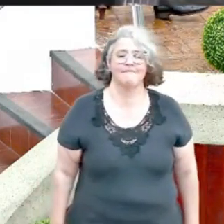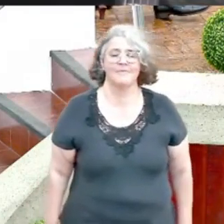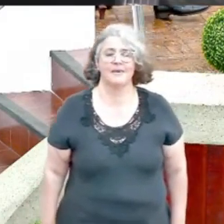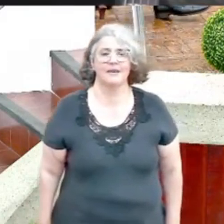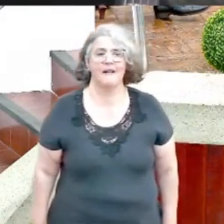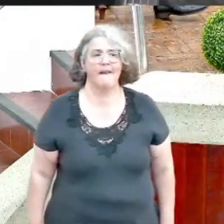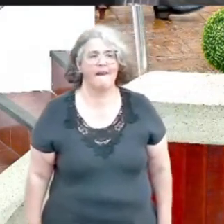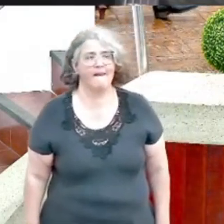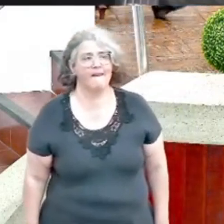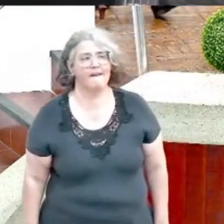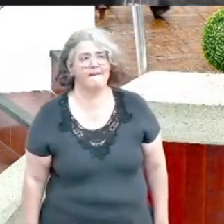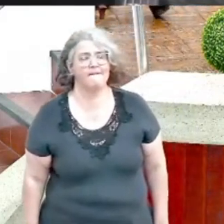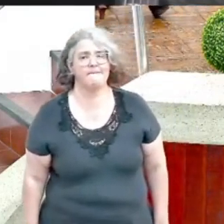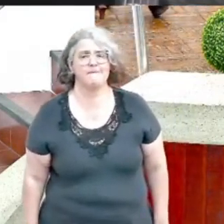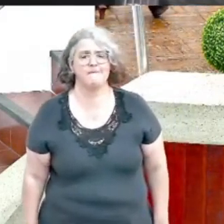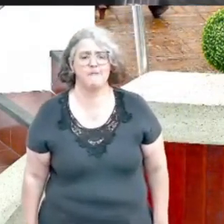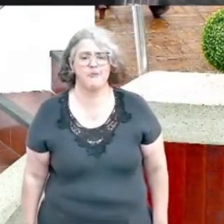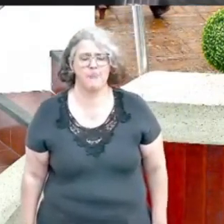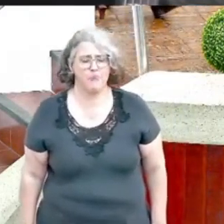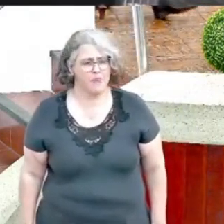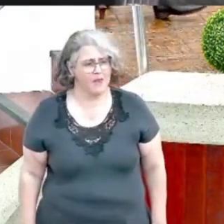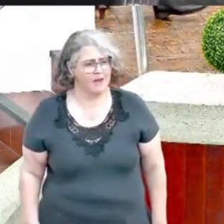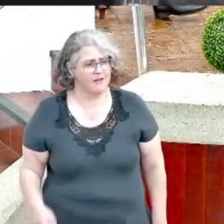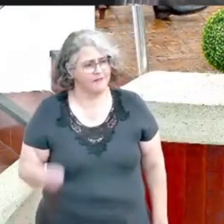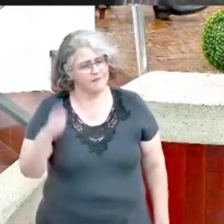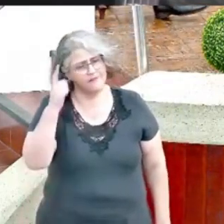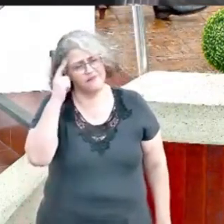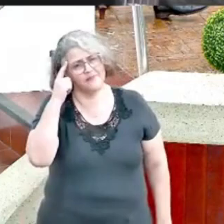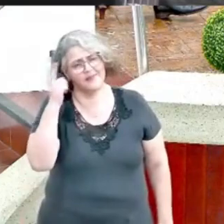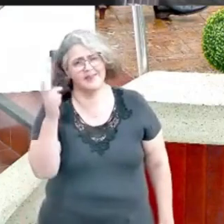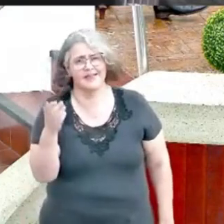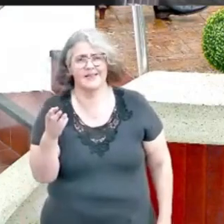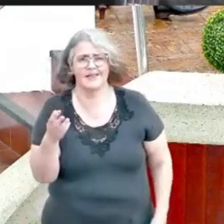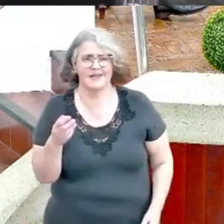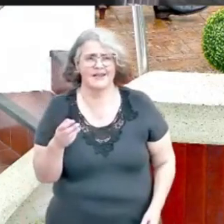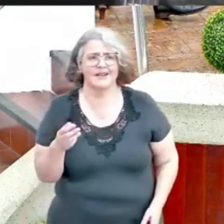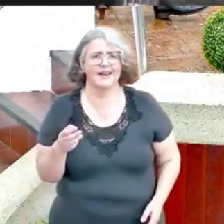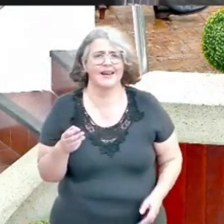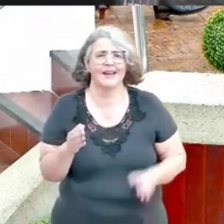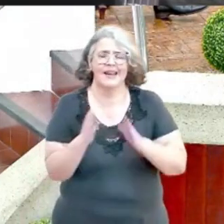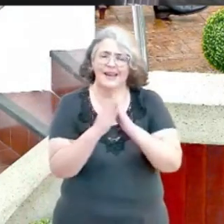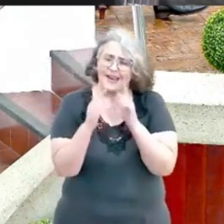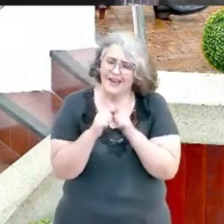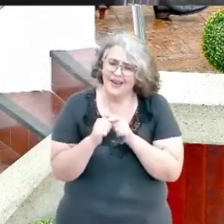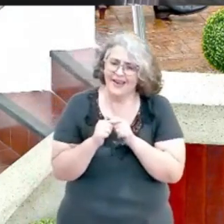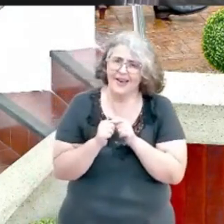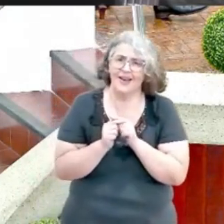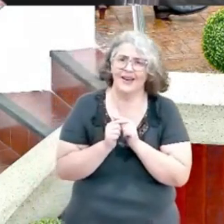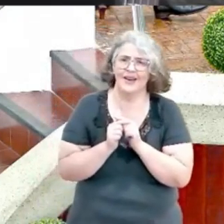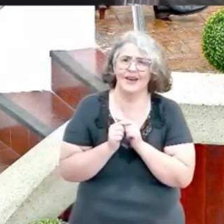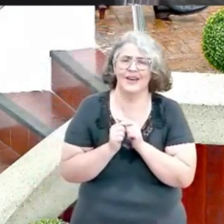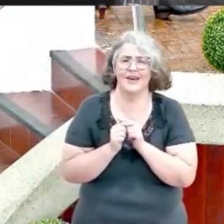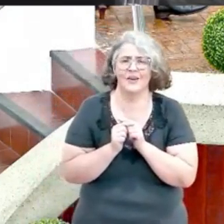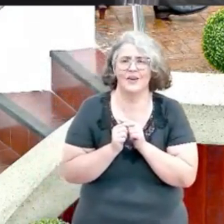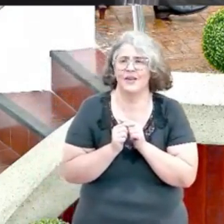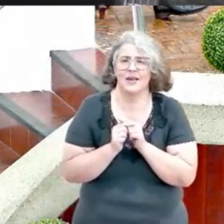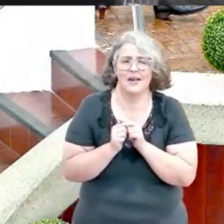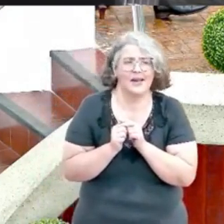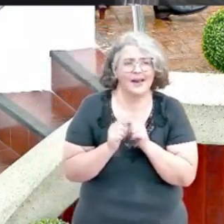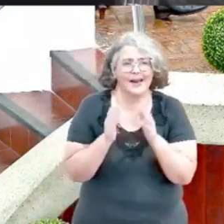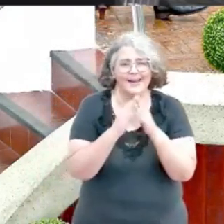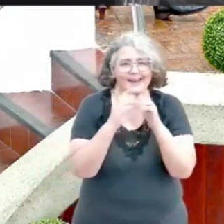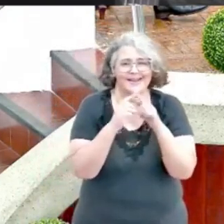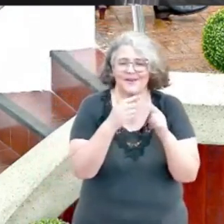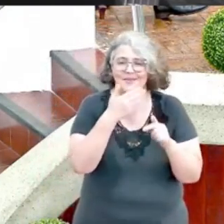Quem lê o Novo Testamento não consegue pensar outra coisa, senão a igreja é a alegria de toda a terra, é o melhor lugar do mundo, é o